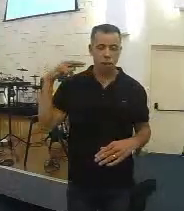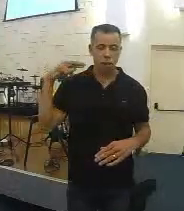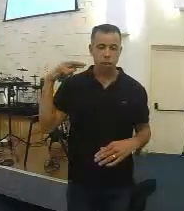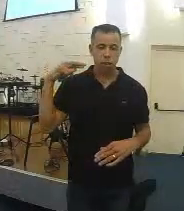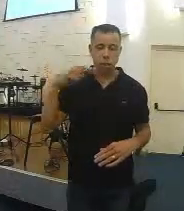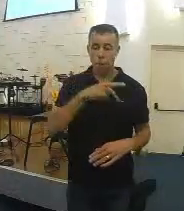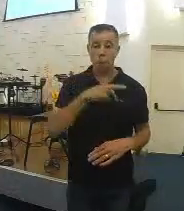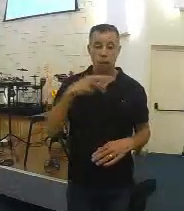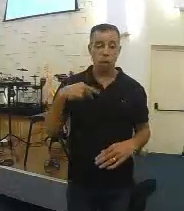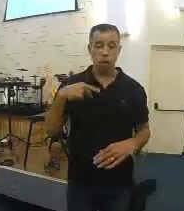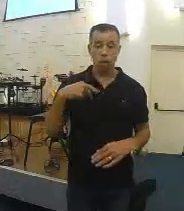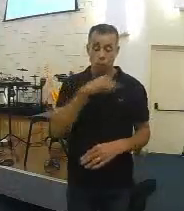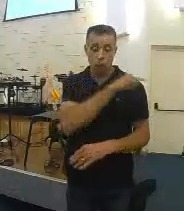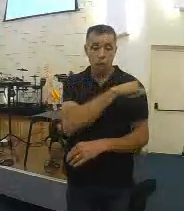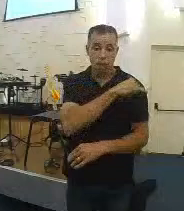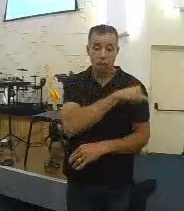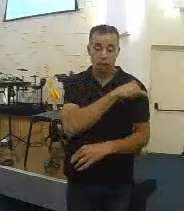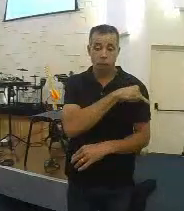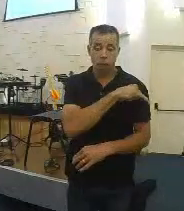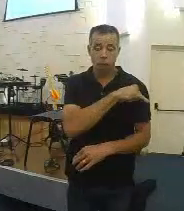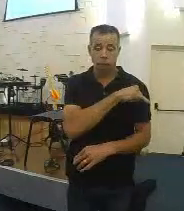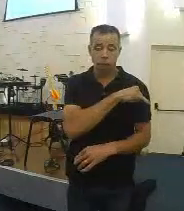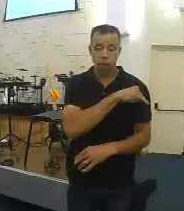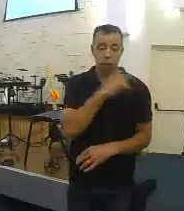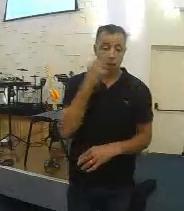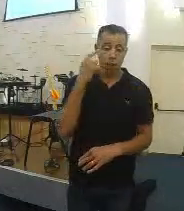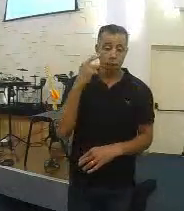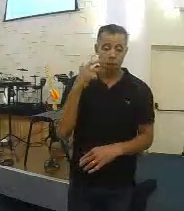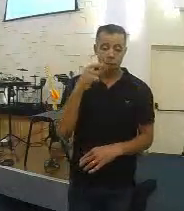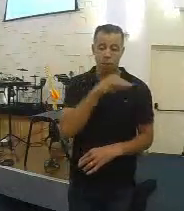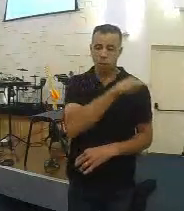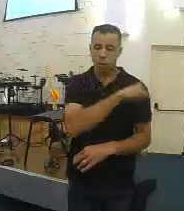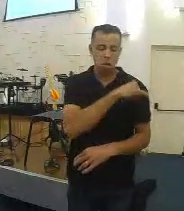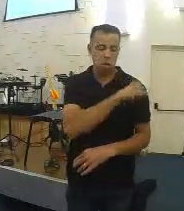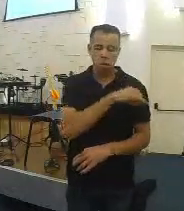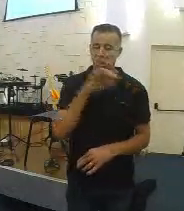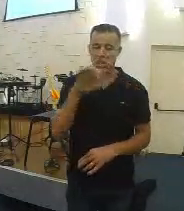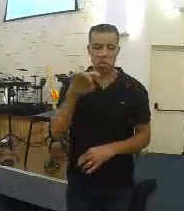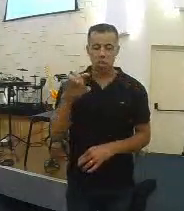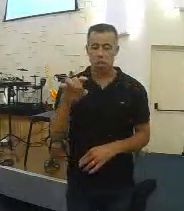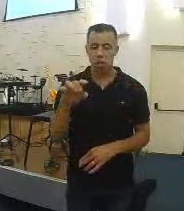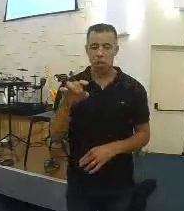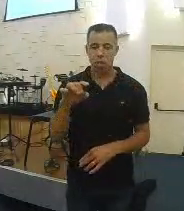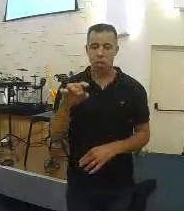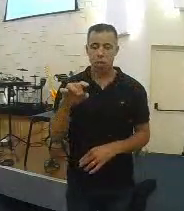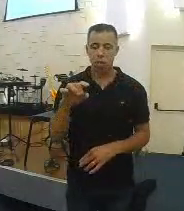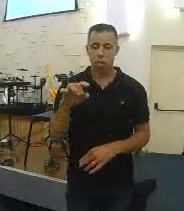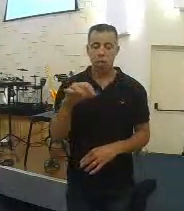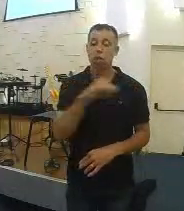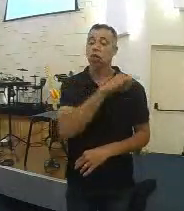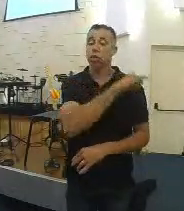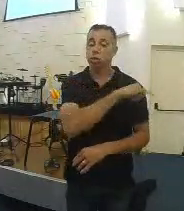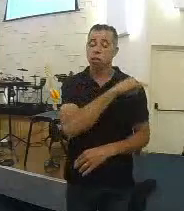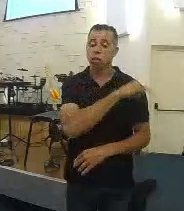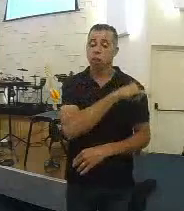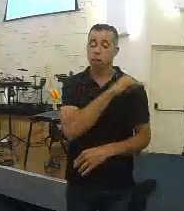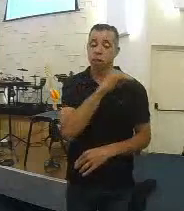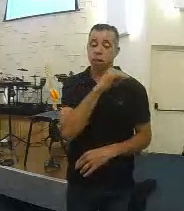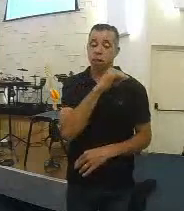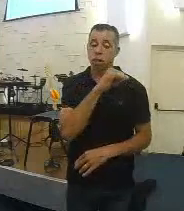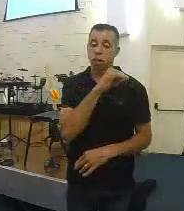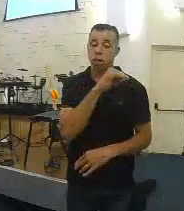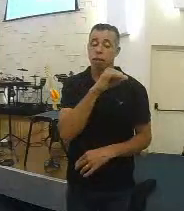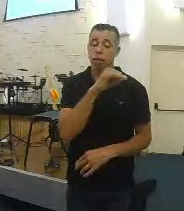que é do Rio, deve lhe interessar, mas o Rio de Janeiro não está sozinho nessa. No estado do Rio de Janeiro, há 22